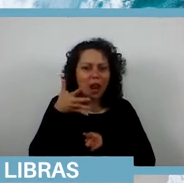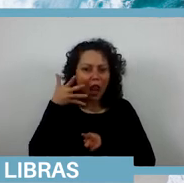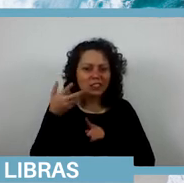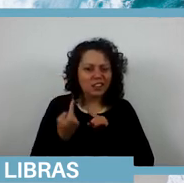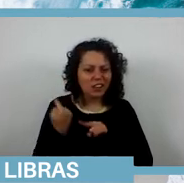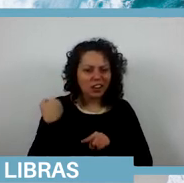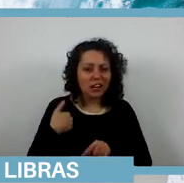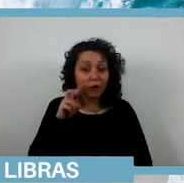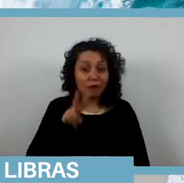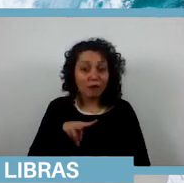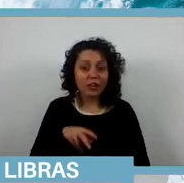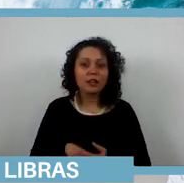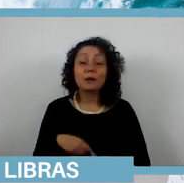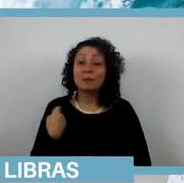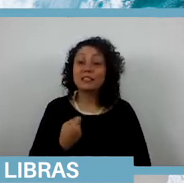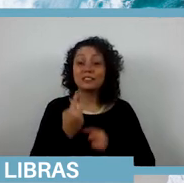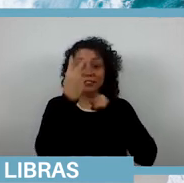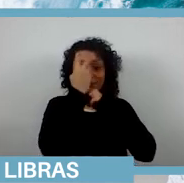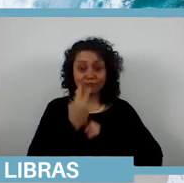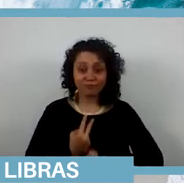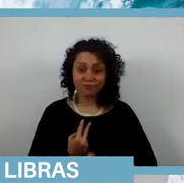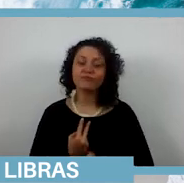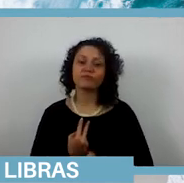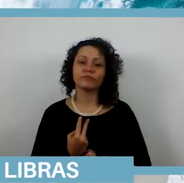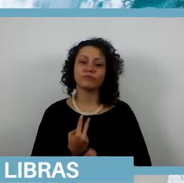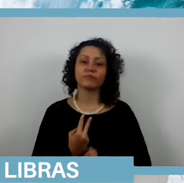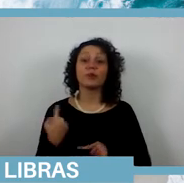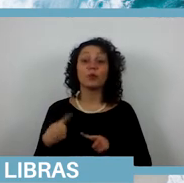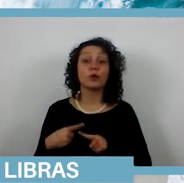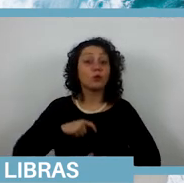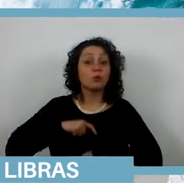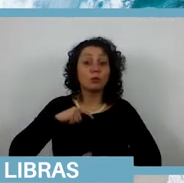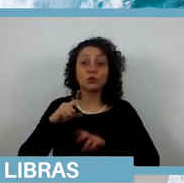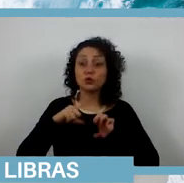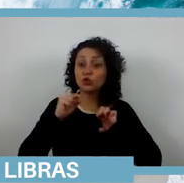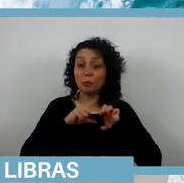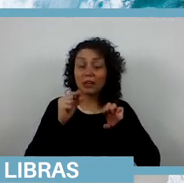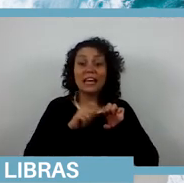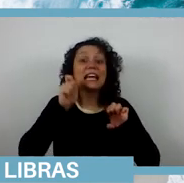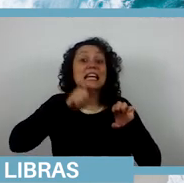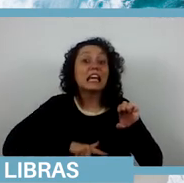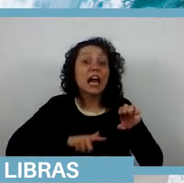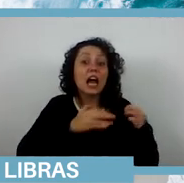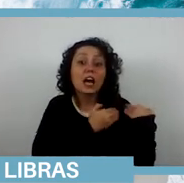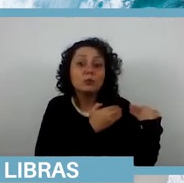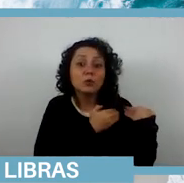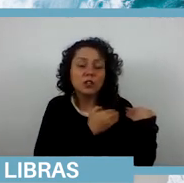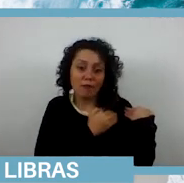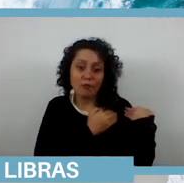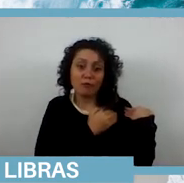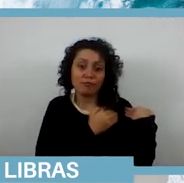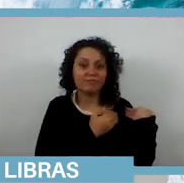fundamental é a gente cuidar da gente também porque quando a gente empreende é a gente ali no negócio né o negócio tá